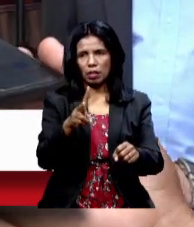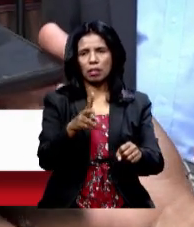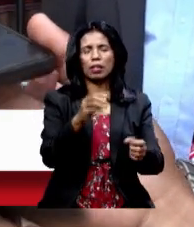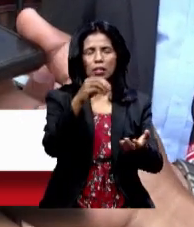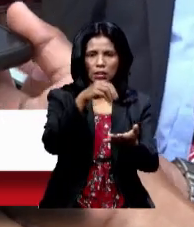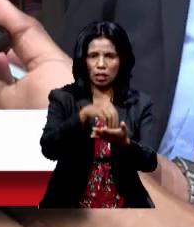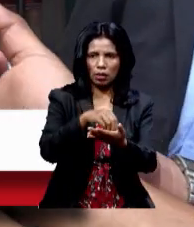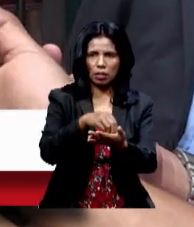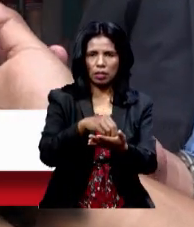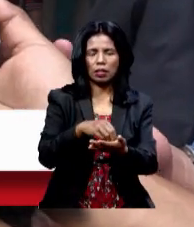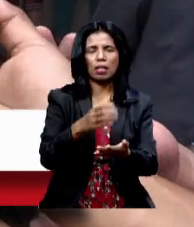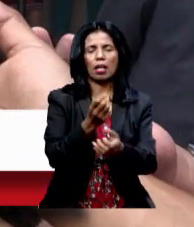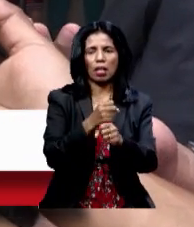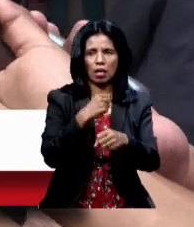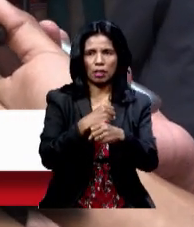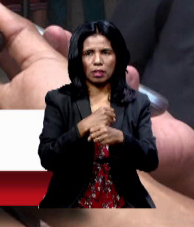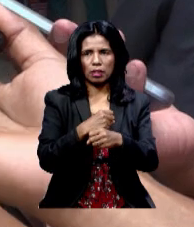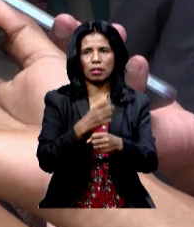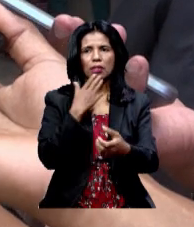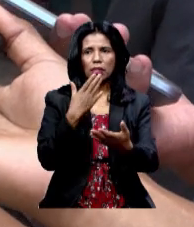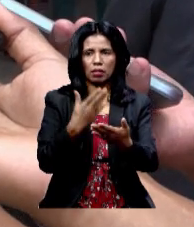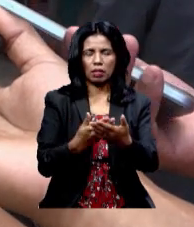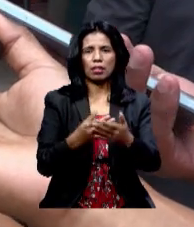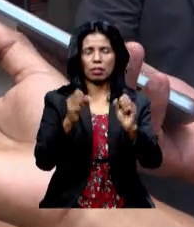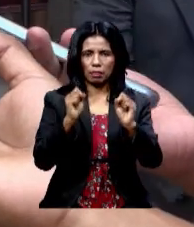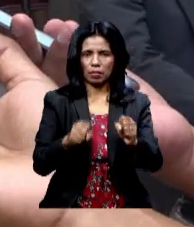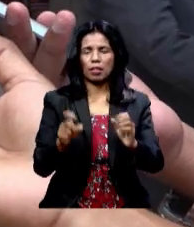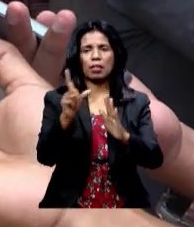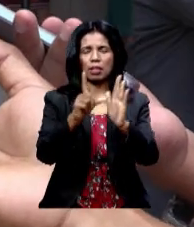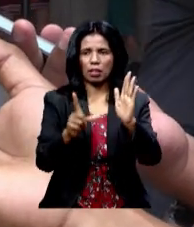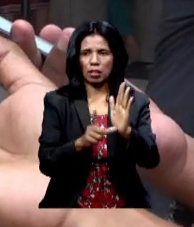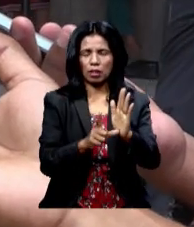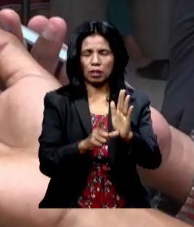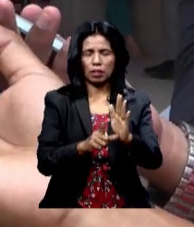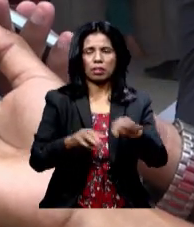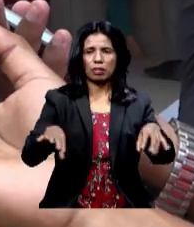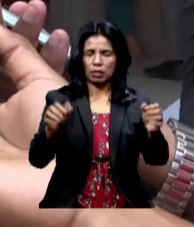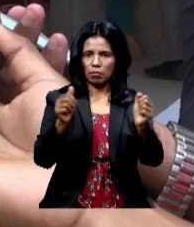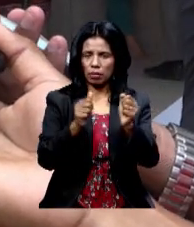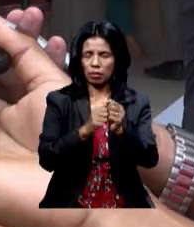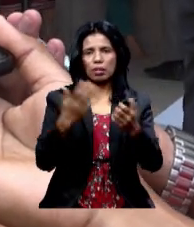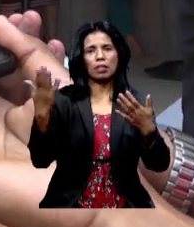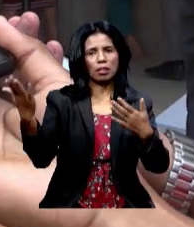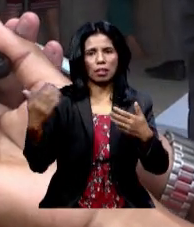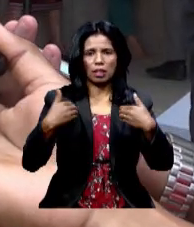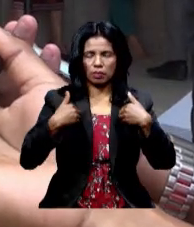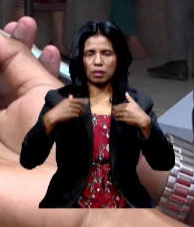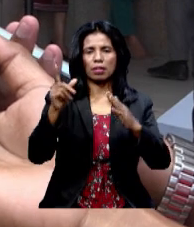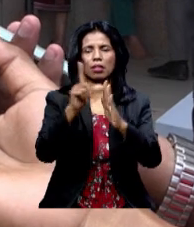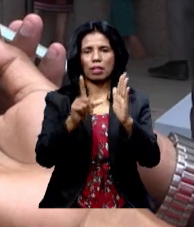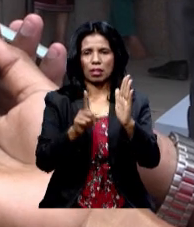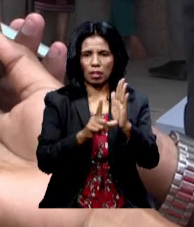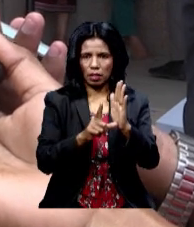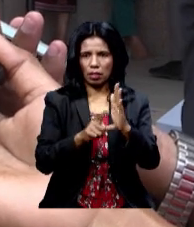o buat nih memang ini kizi, ia fundament legais atau nune kontrak sih rene ia duni nia legalidade, ia bela halu